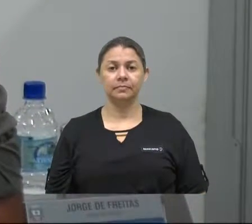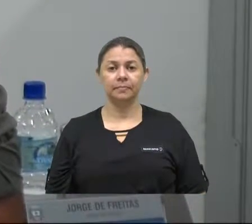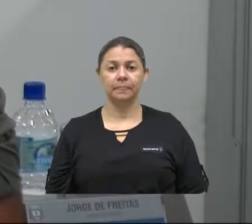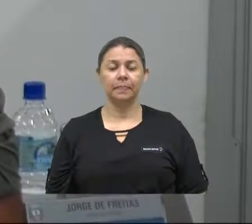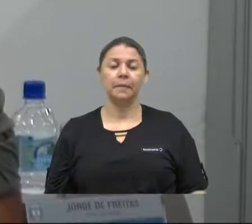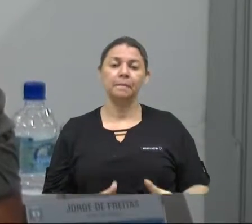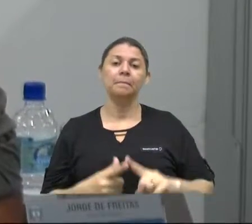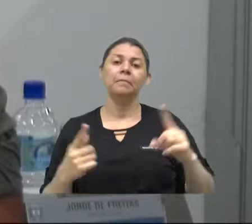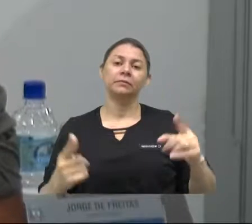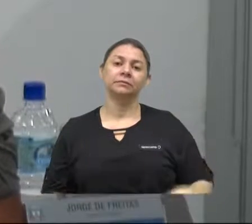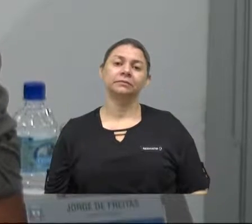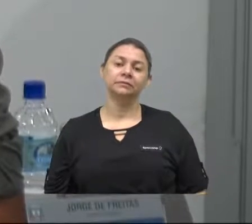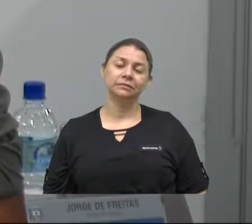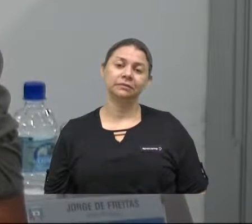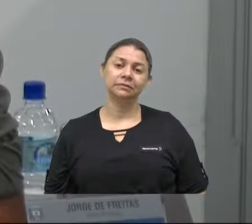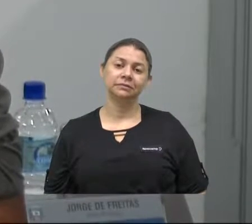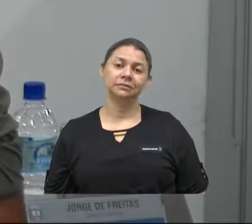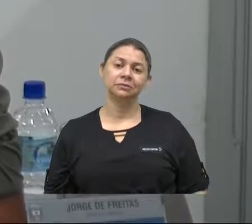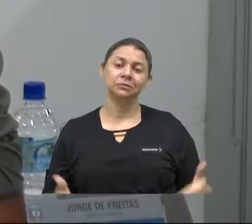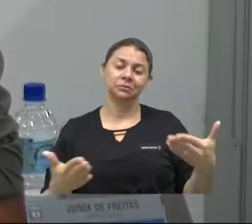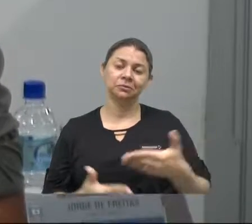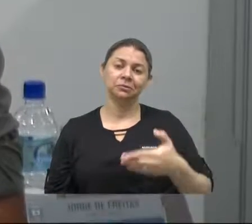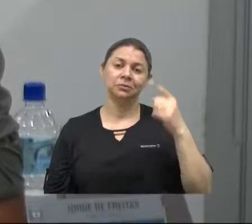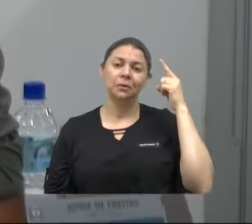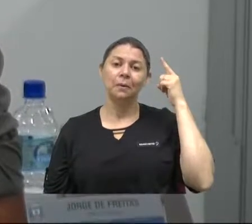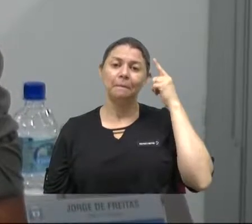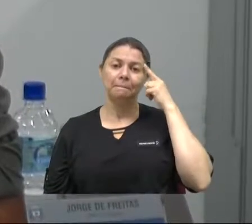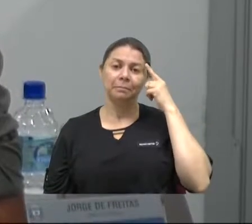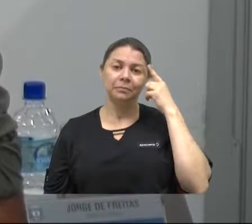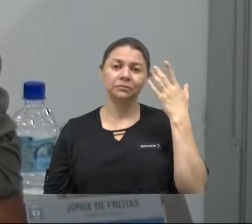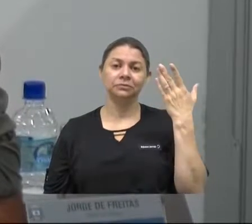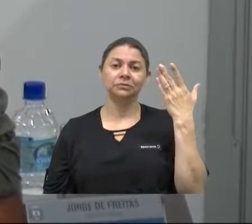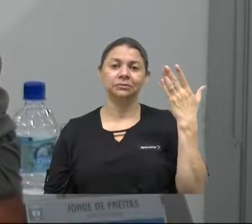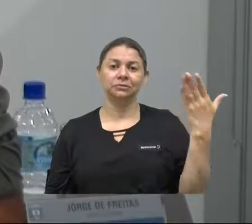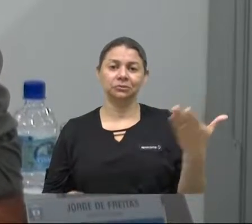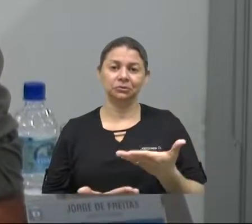espero, Lemão, que seja tranquila mesmo a sua presidência, que traga a paz